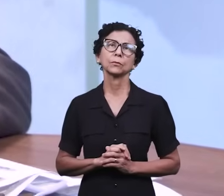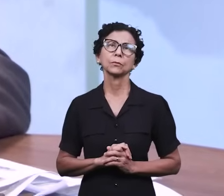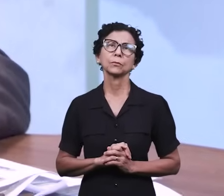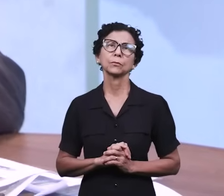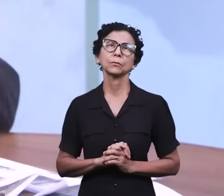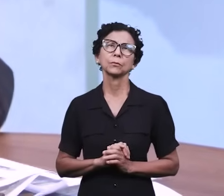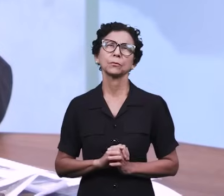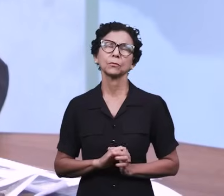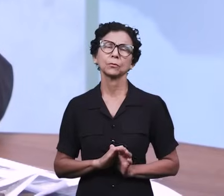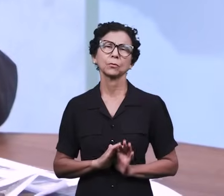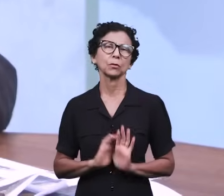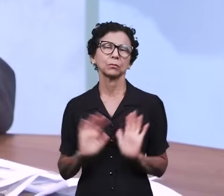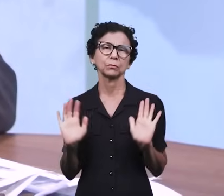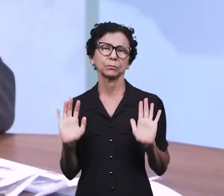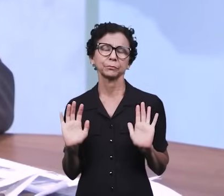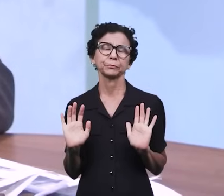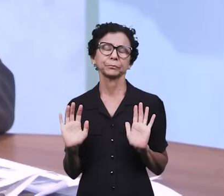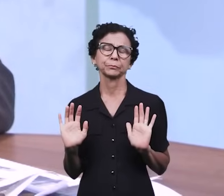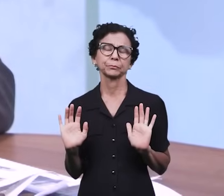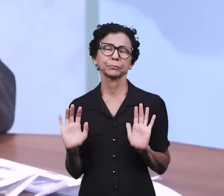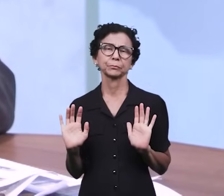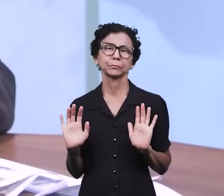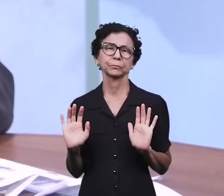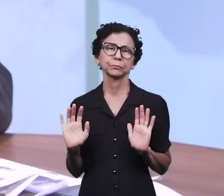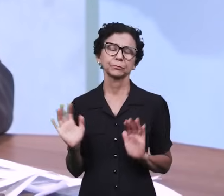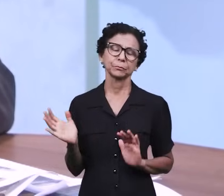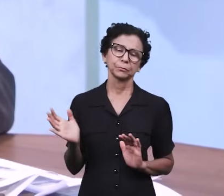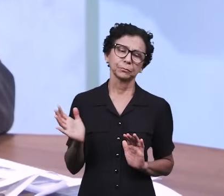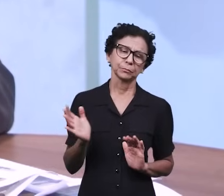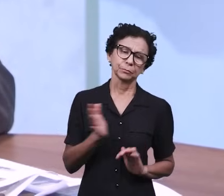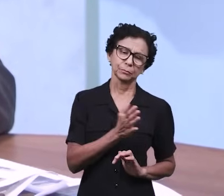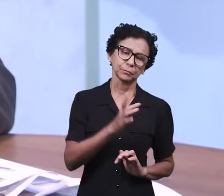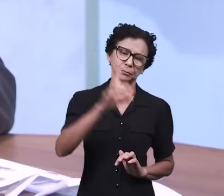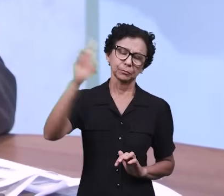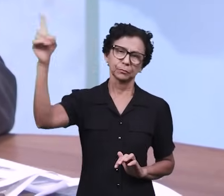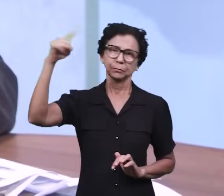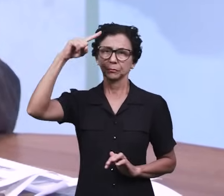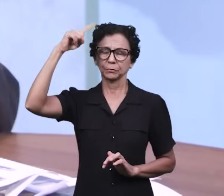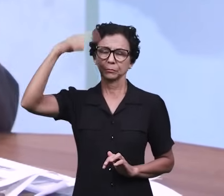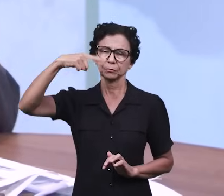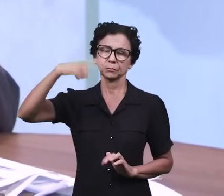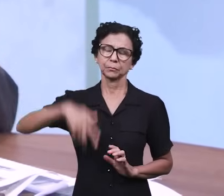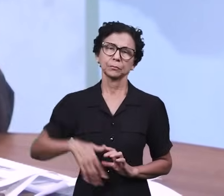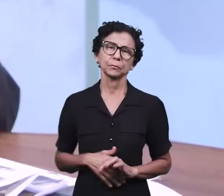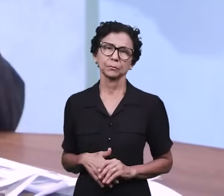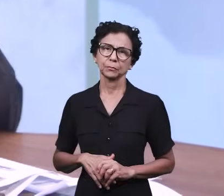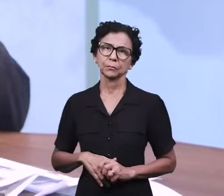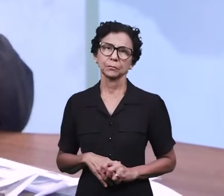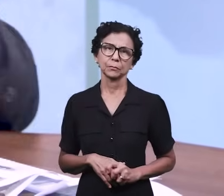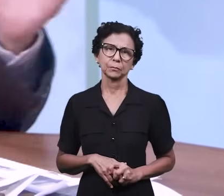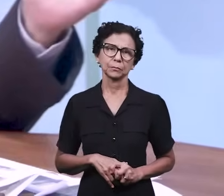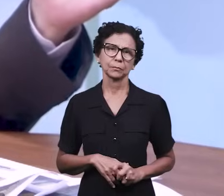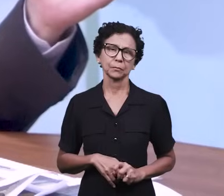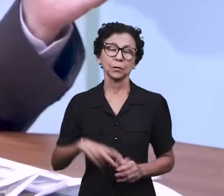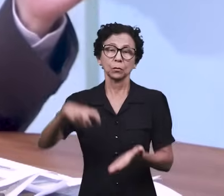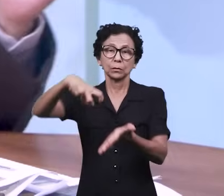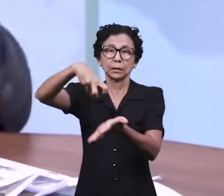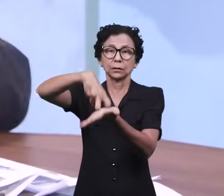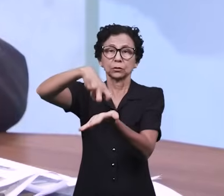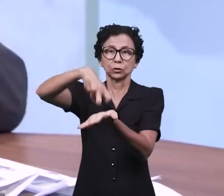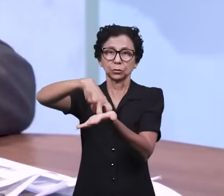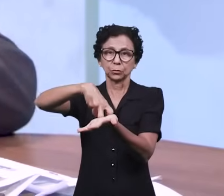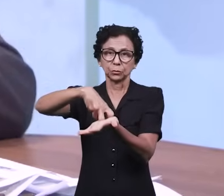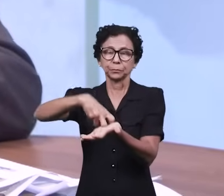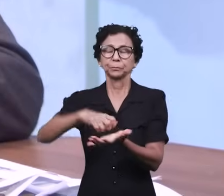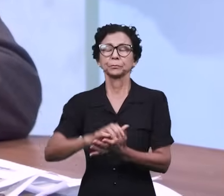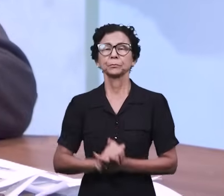Deus mandou um castigo sobre a terra. E ele escolheu, ele disse assim, caiamos nós na mão do